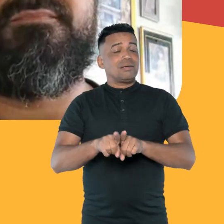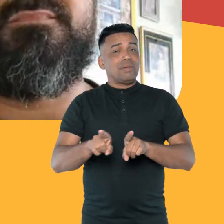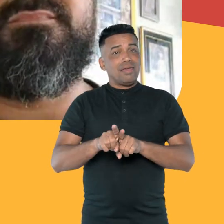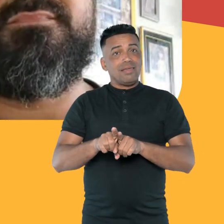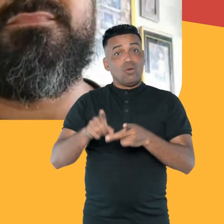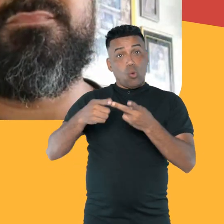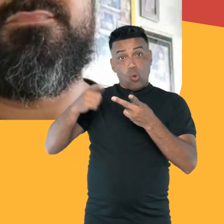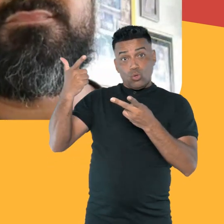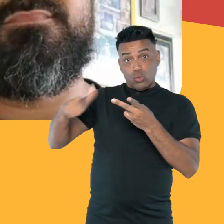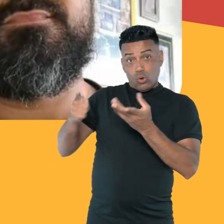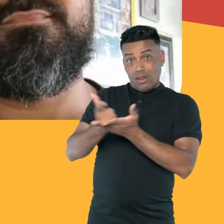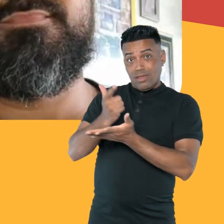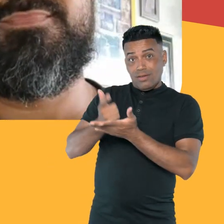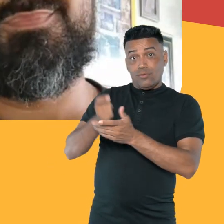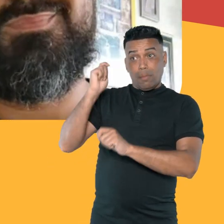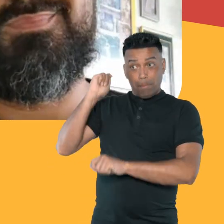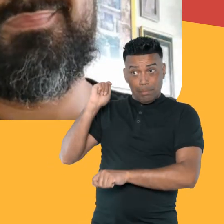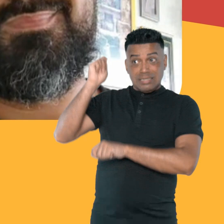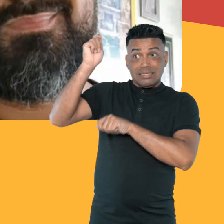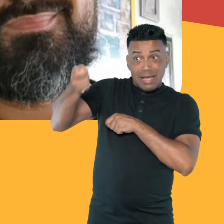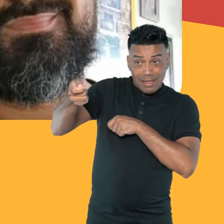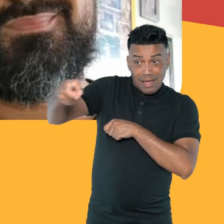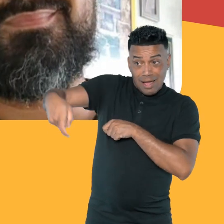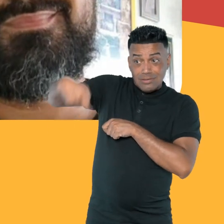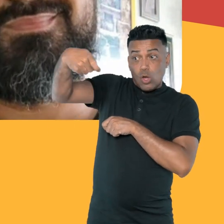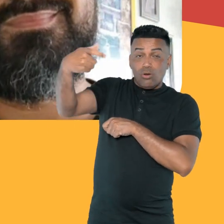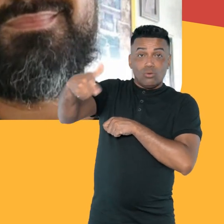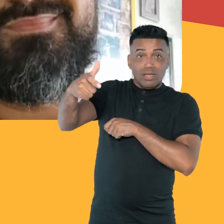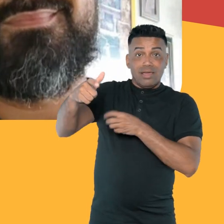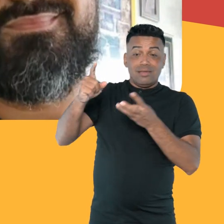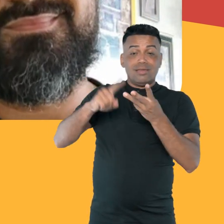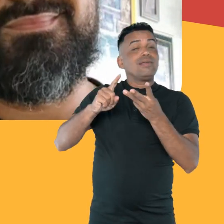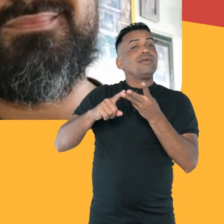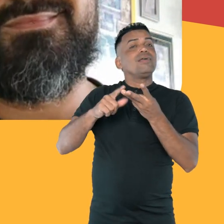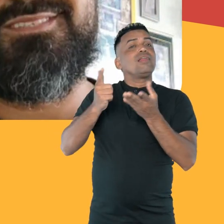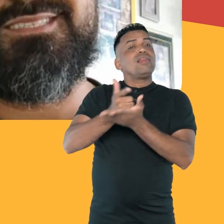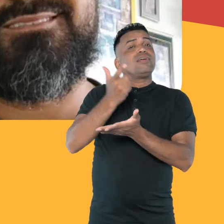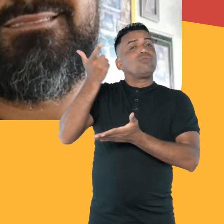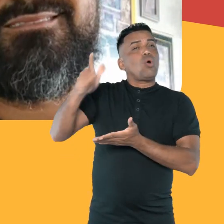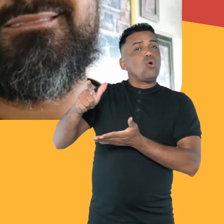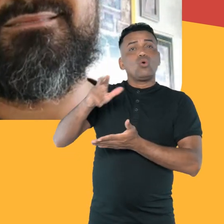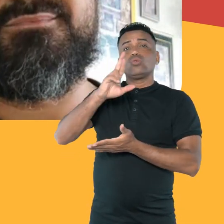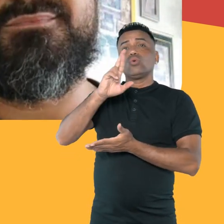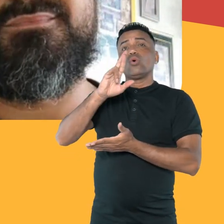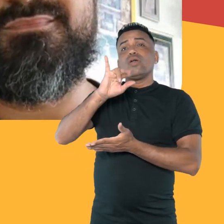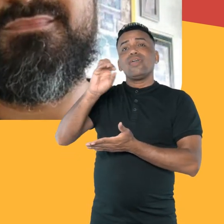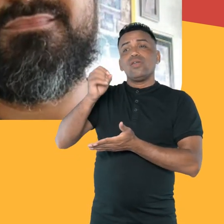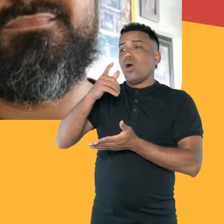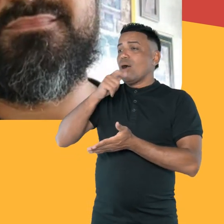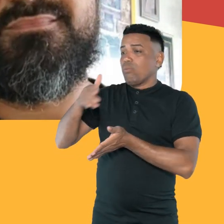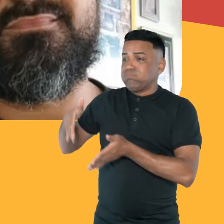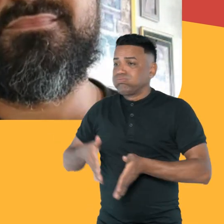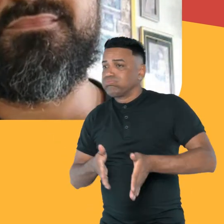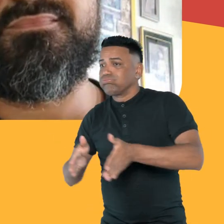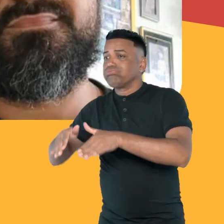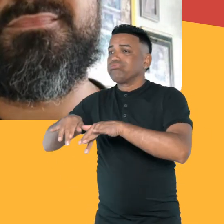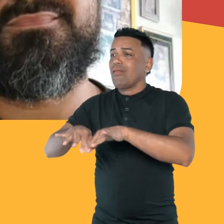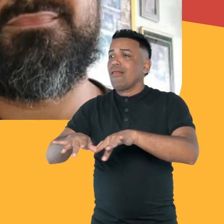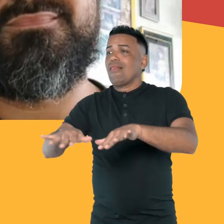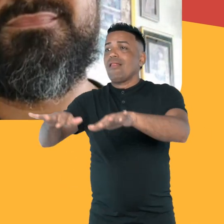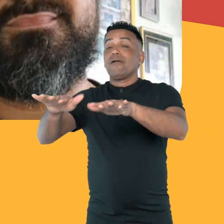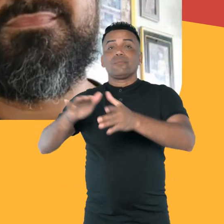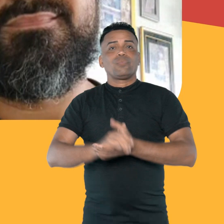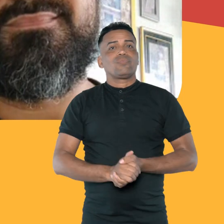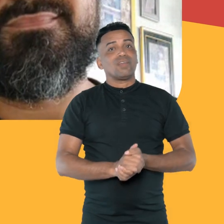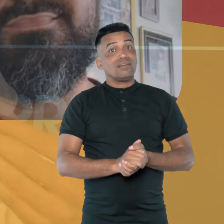sem anzol e enquanto o rio corria. Você já começou a falar um pouco sobre a inspiração do São Francisco, mas queria que